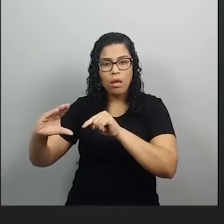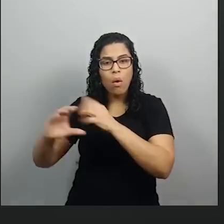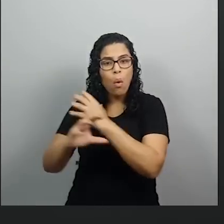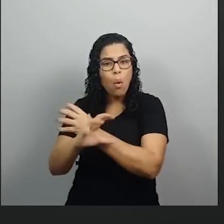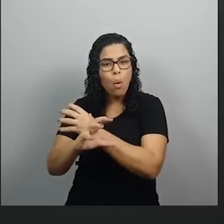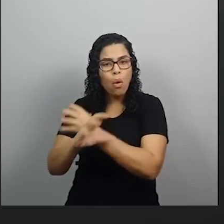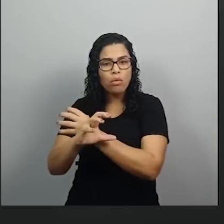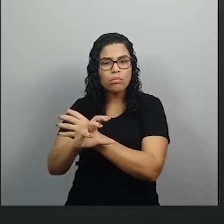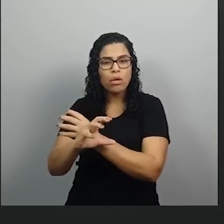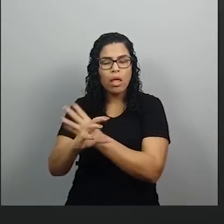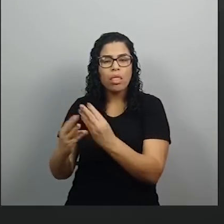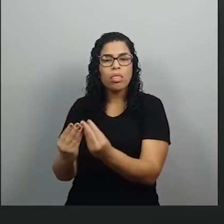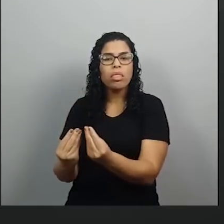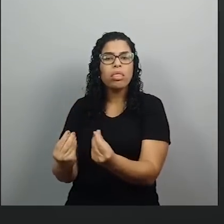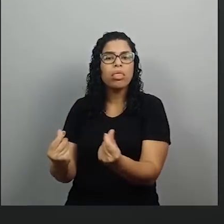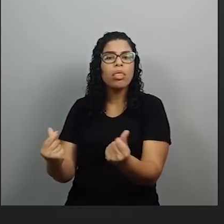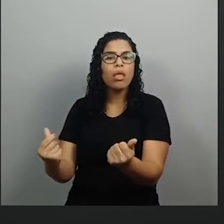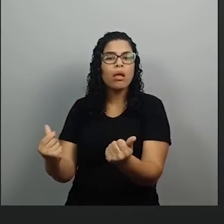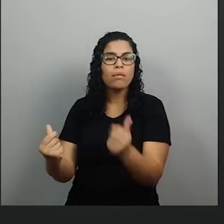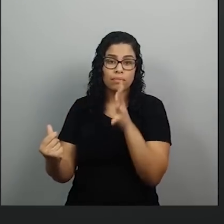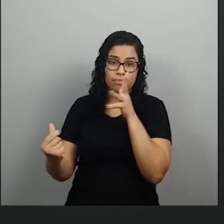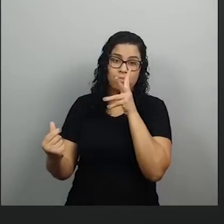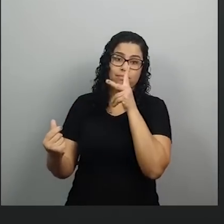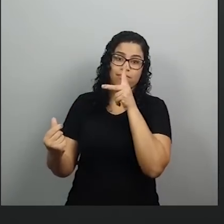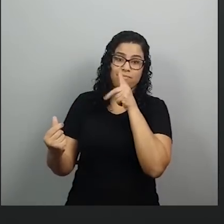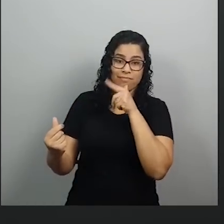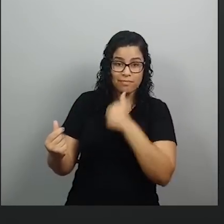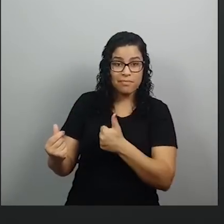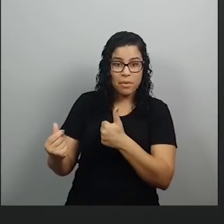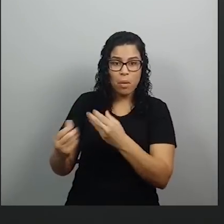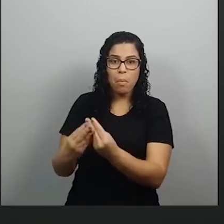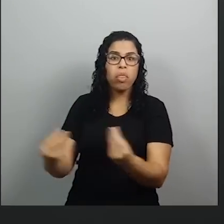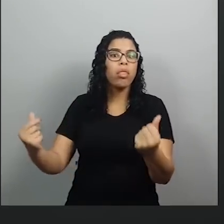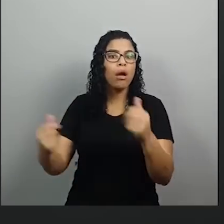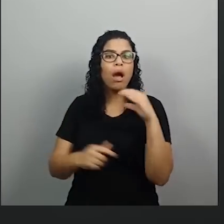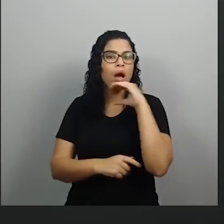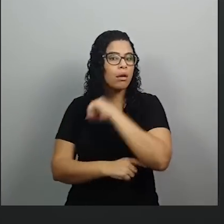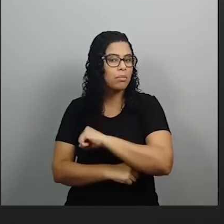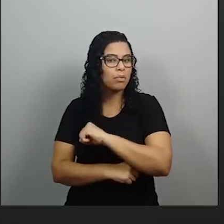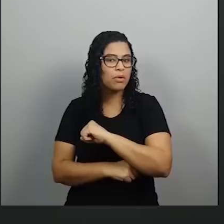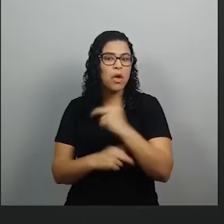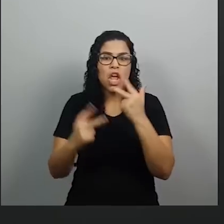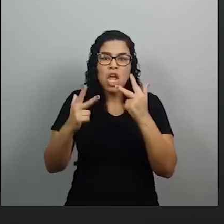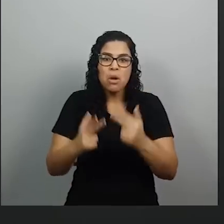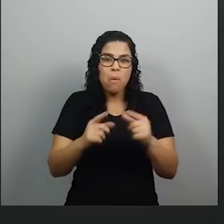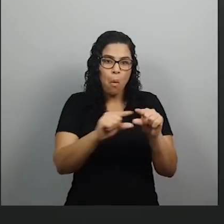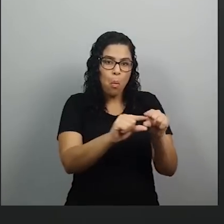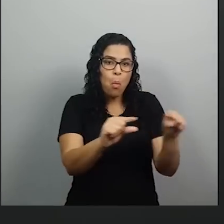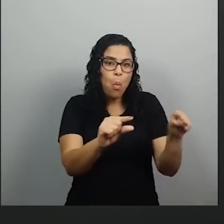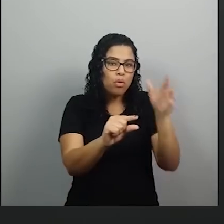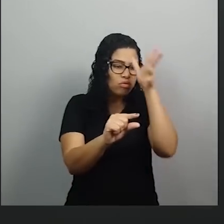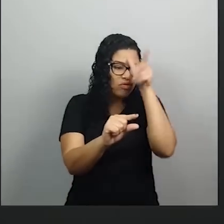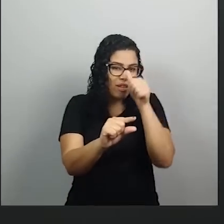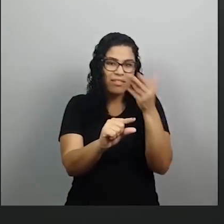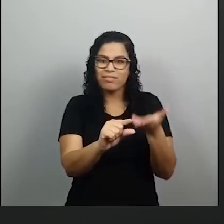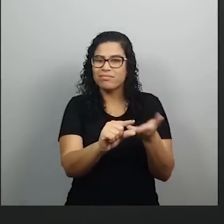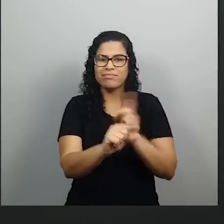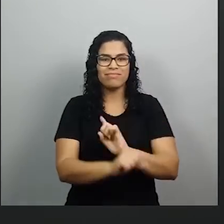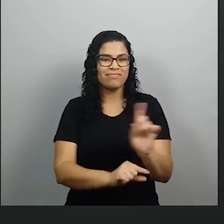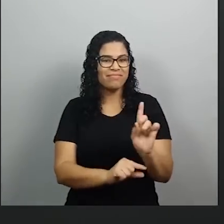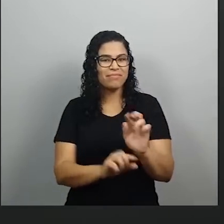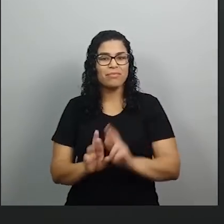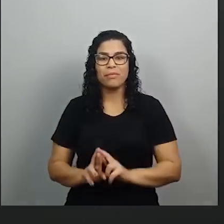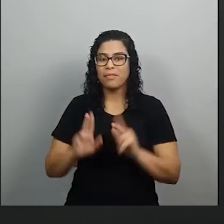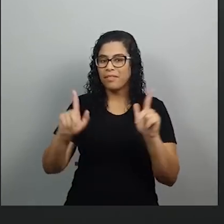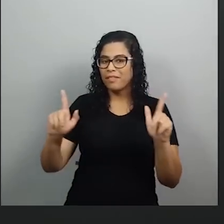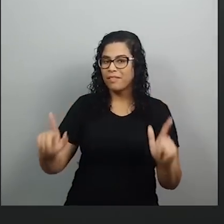demorar bem mais para decompor, correto? Um ambiente úmido. Não vai decompor tão rápido quanto o seu ossinho que você jogou aí no quintal no seco, não.